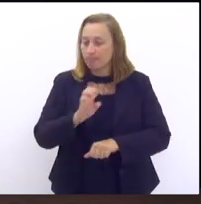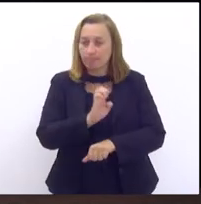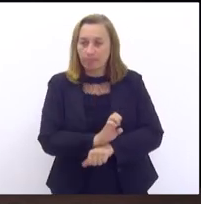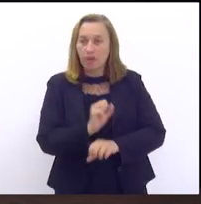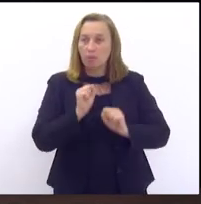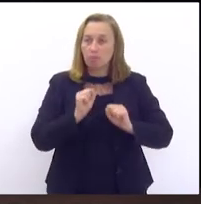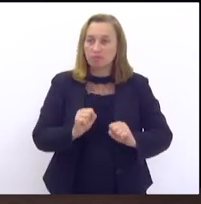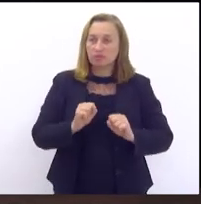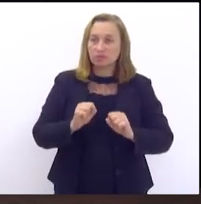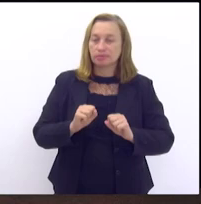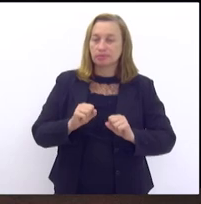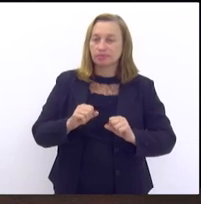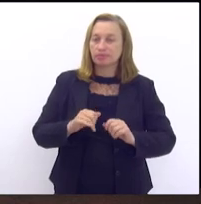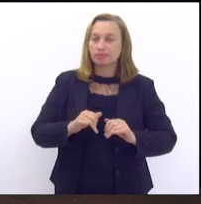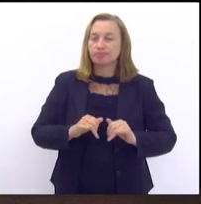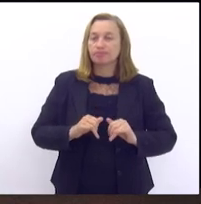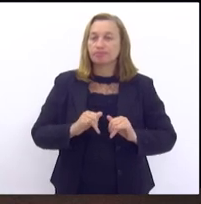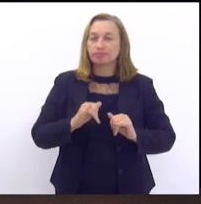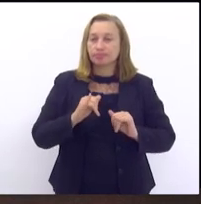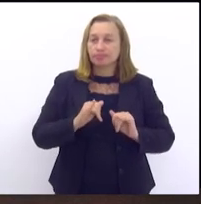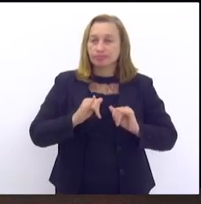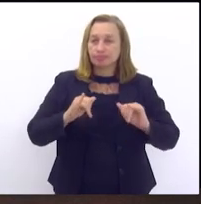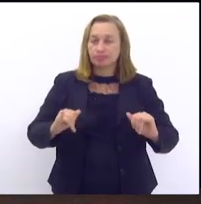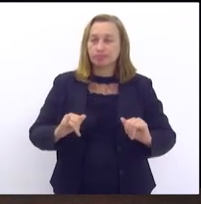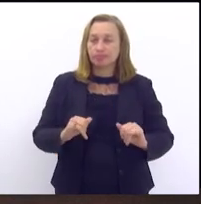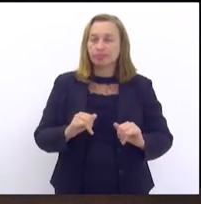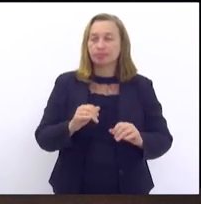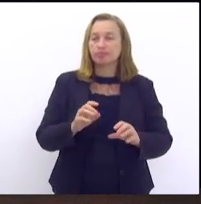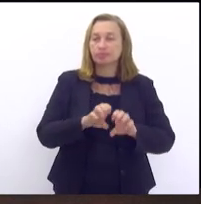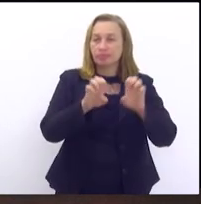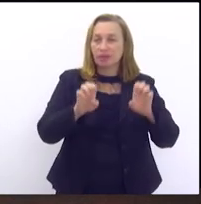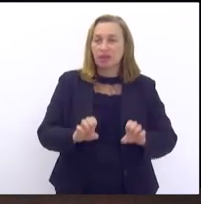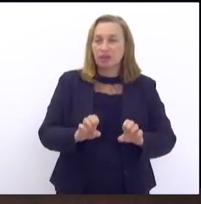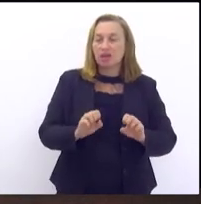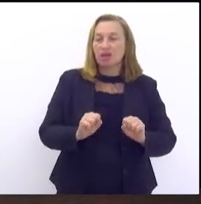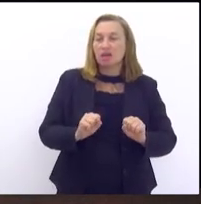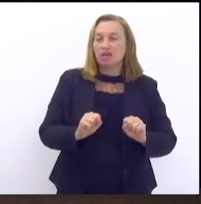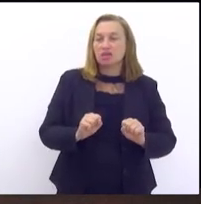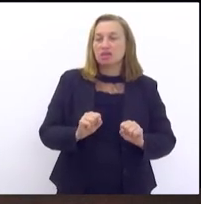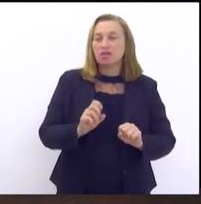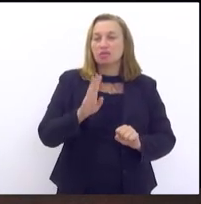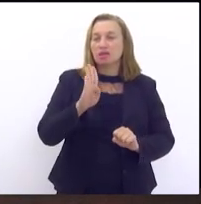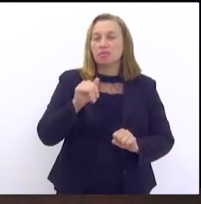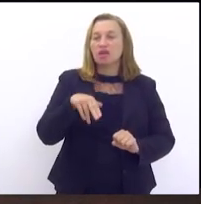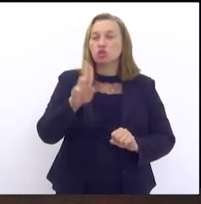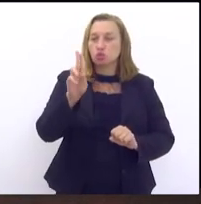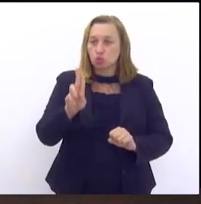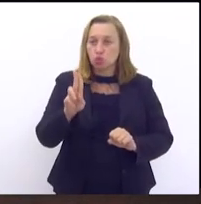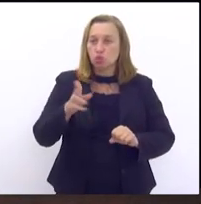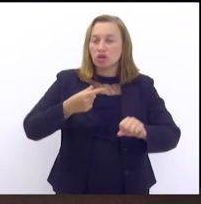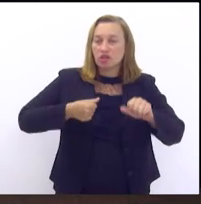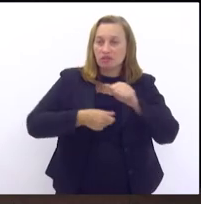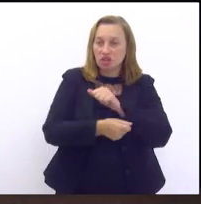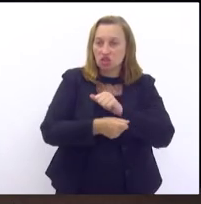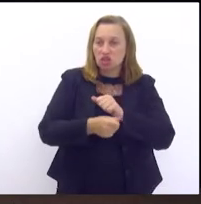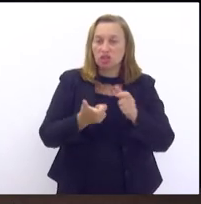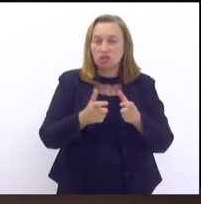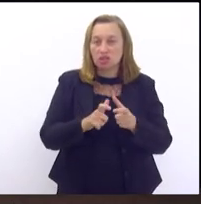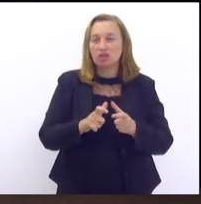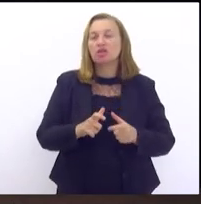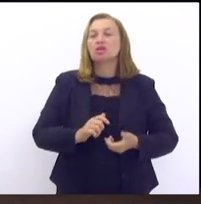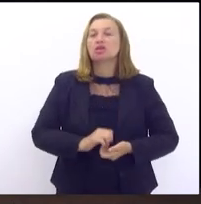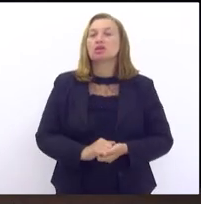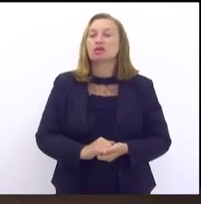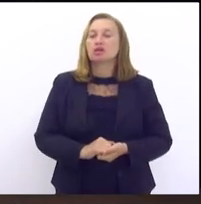possa acionar, né, não só a estação do Guandu, no sentido de ele investir com a ampliação do sistema do